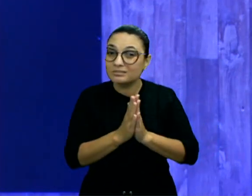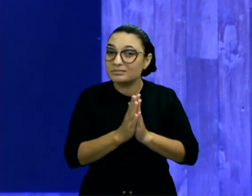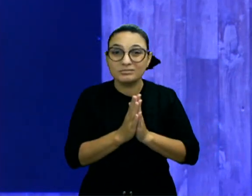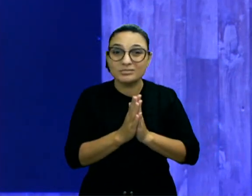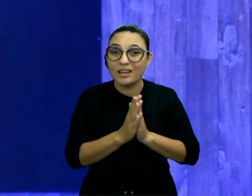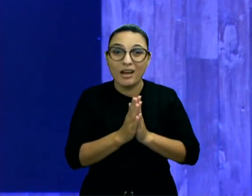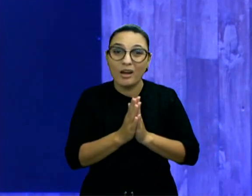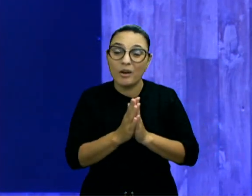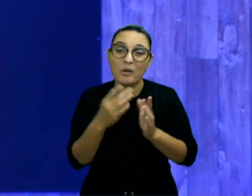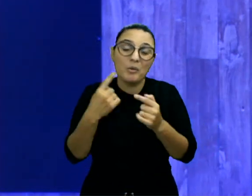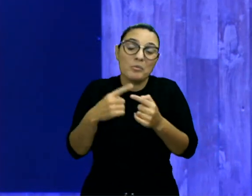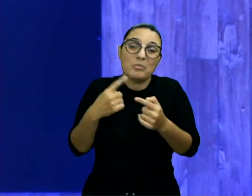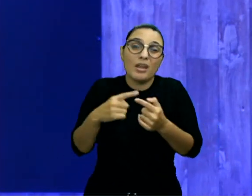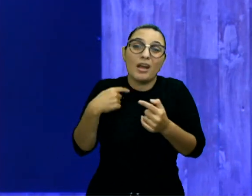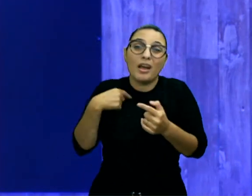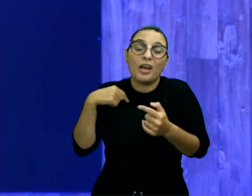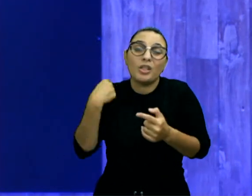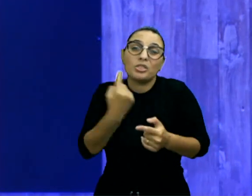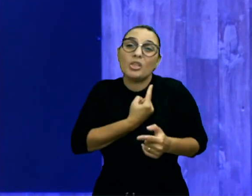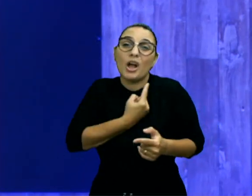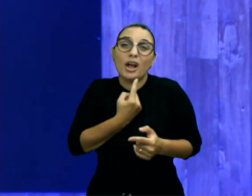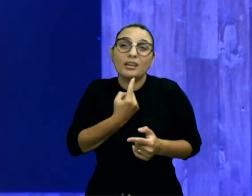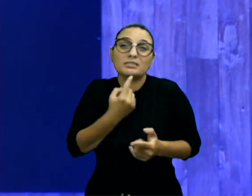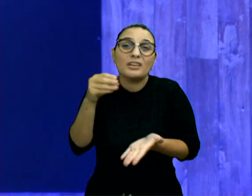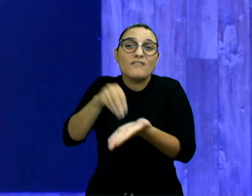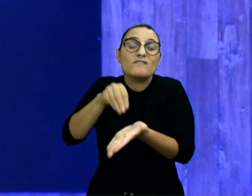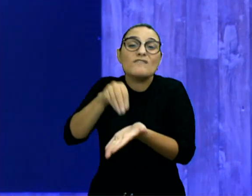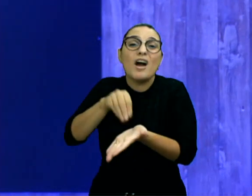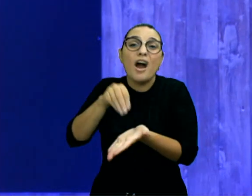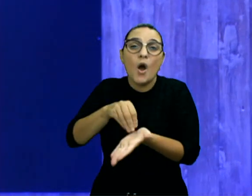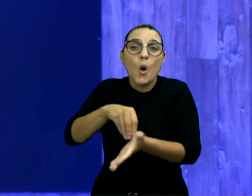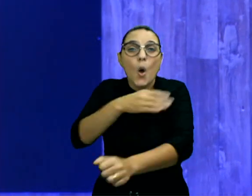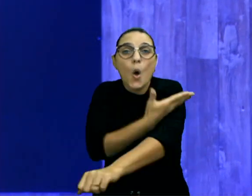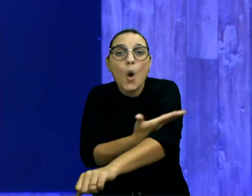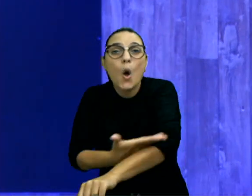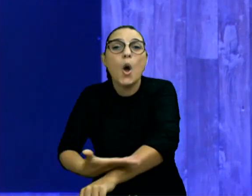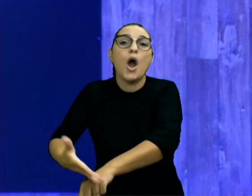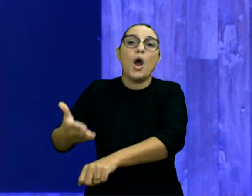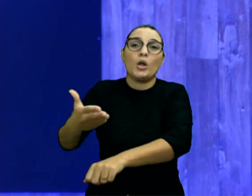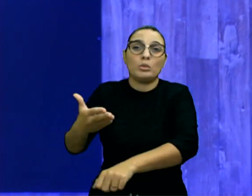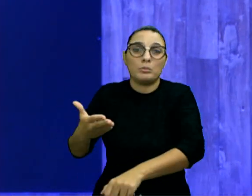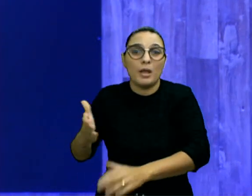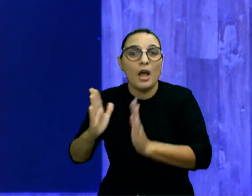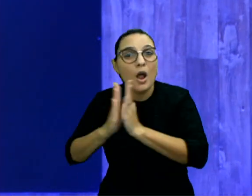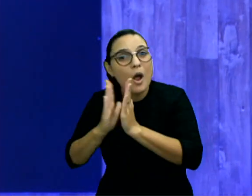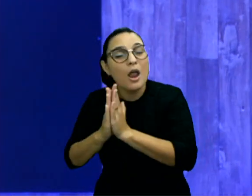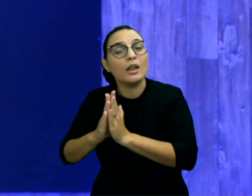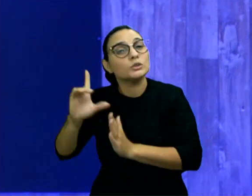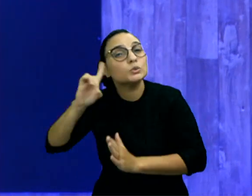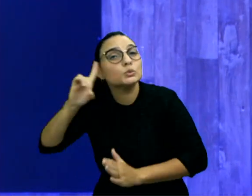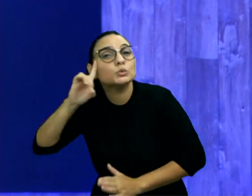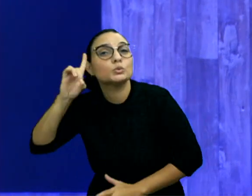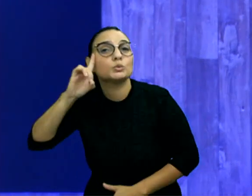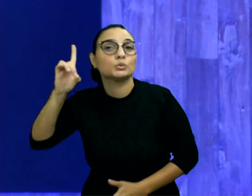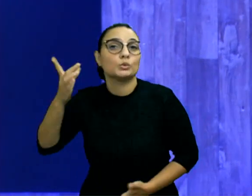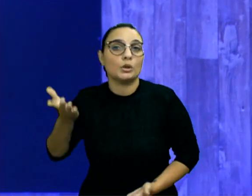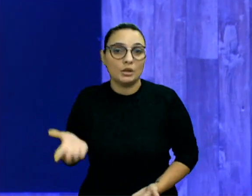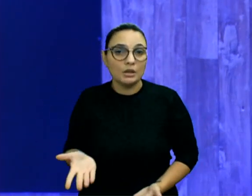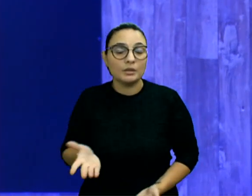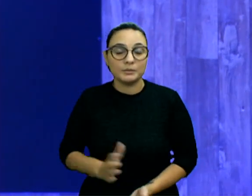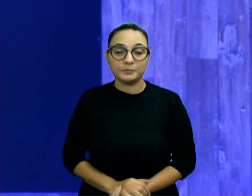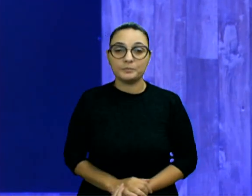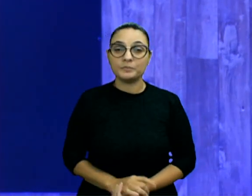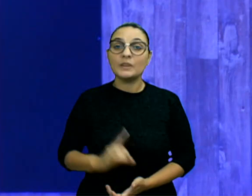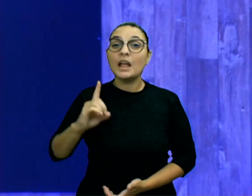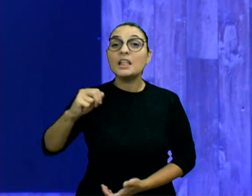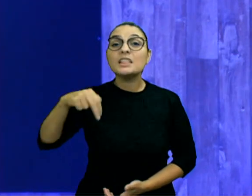não sabemos, porque nós não desenvolvemos, porque nós não criamos esse hábito.